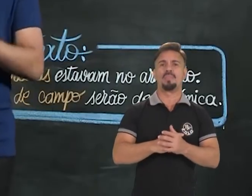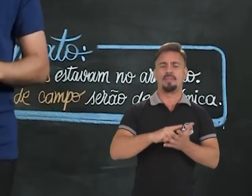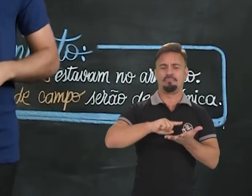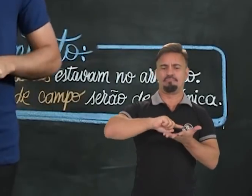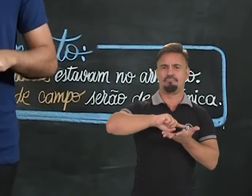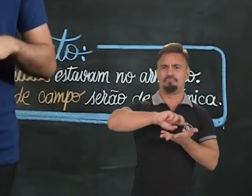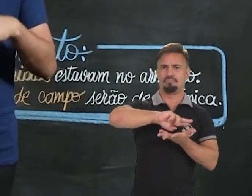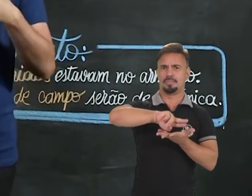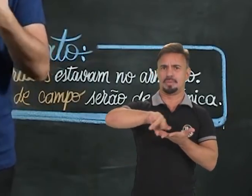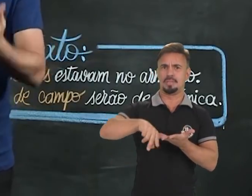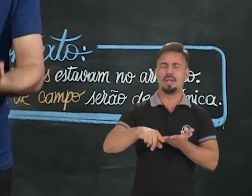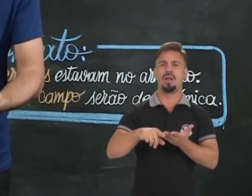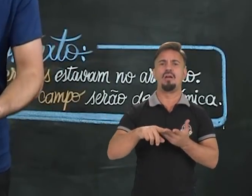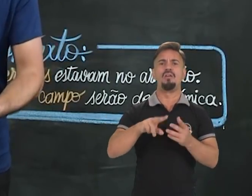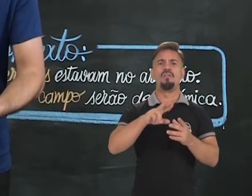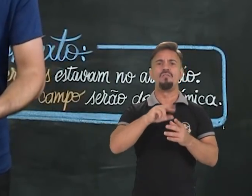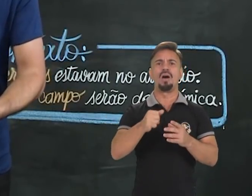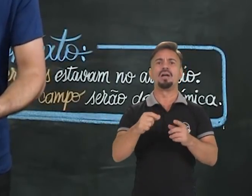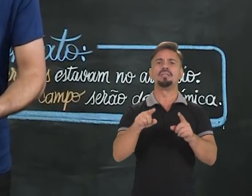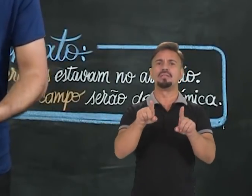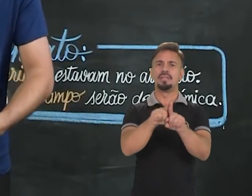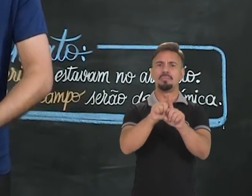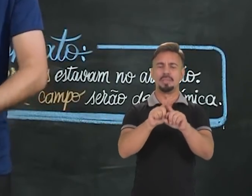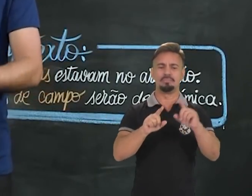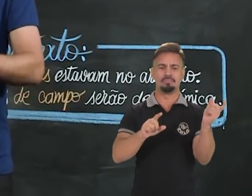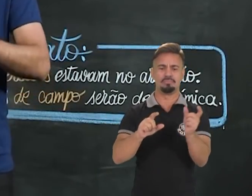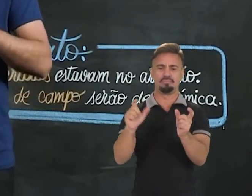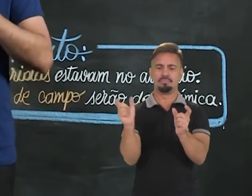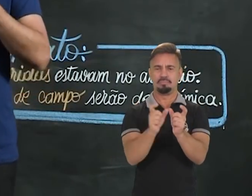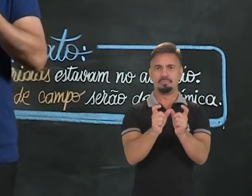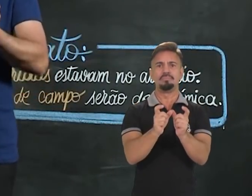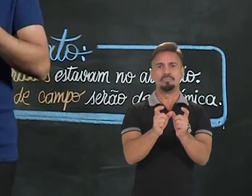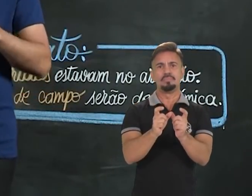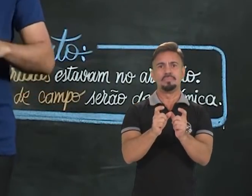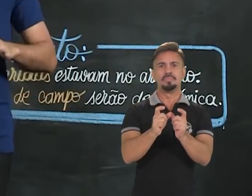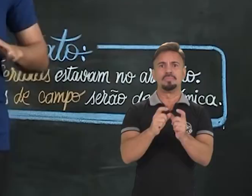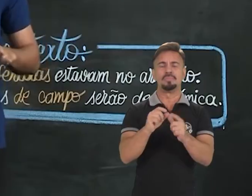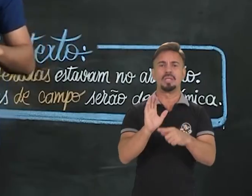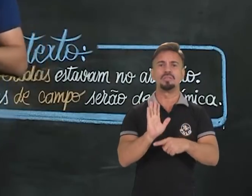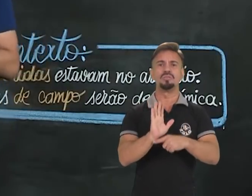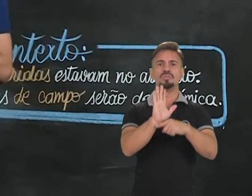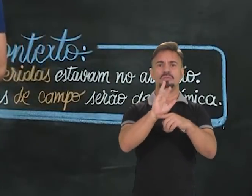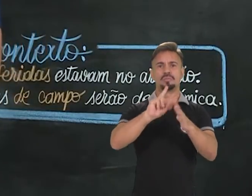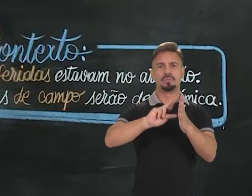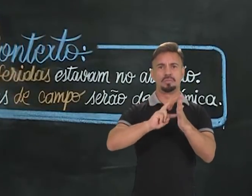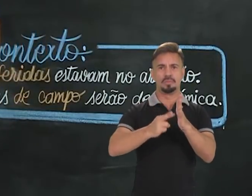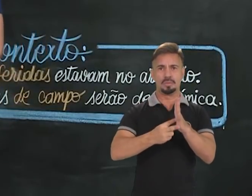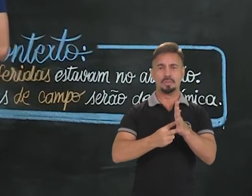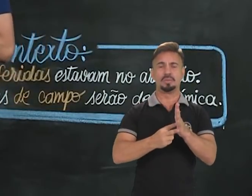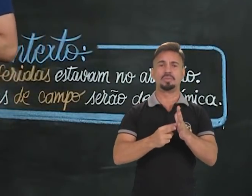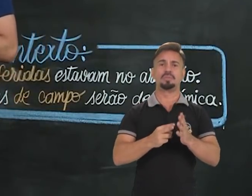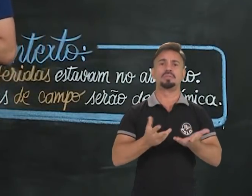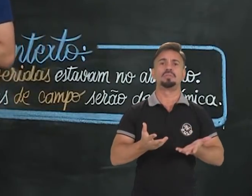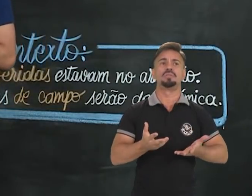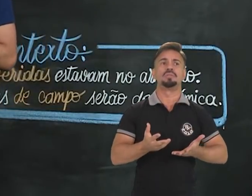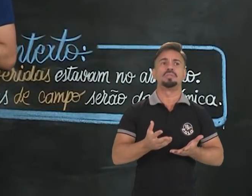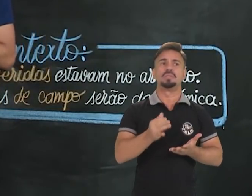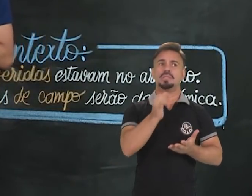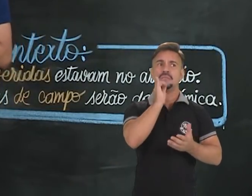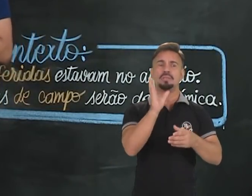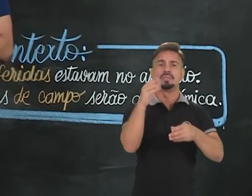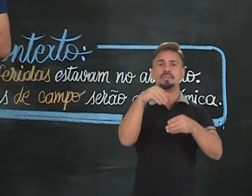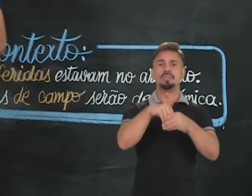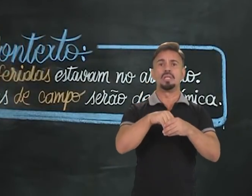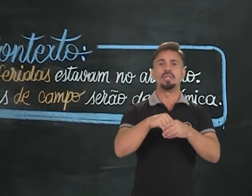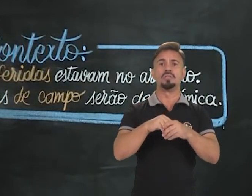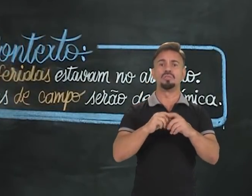esses numerais vão se associar também ao substantivo e contribuir para a sua significação. Então, podemos dizer que, dentro do